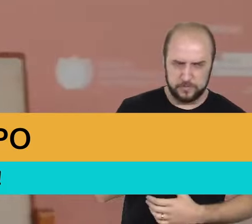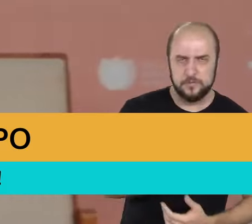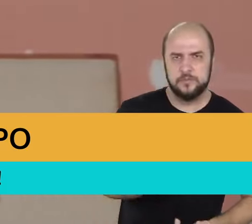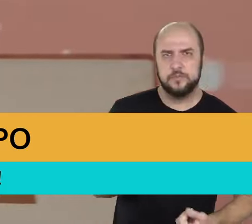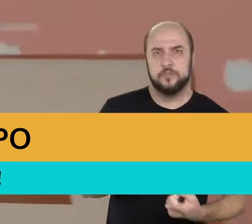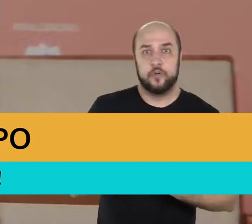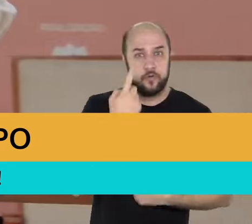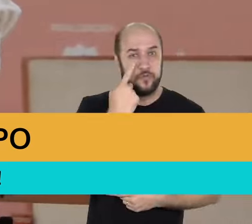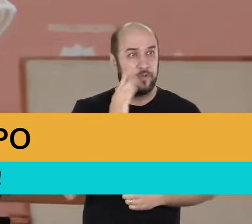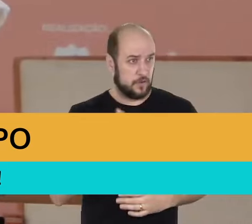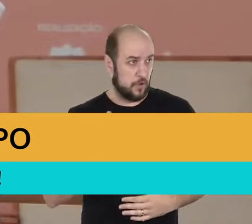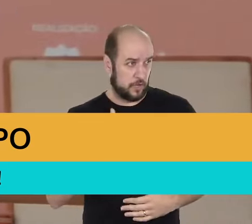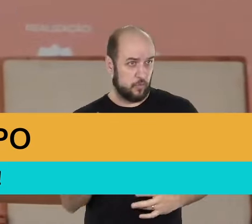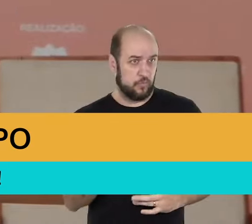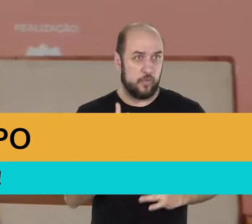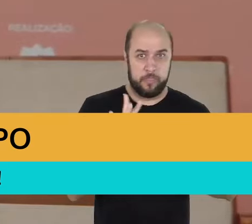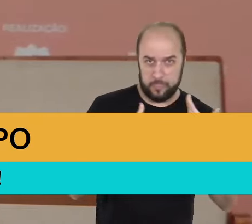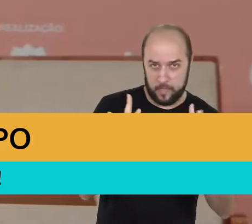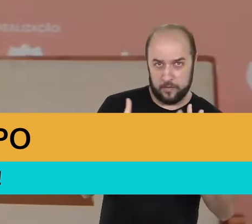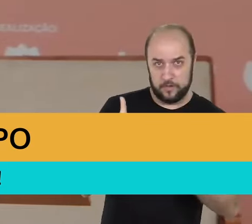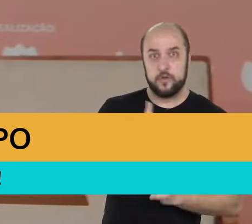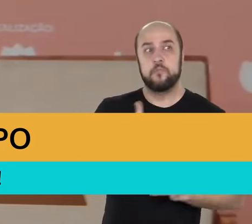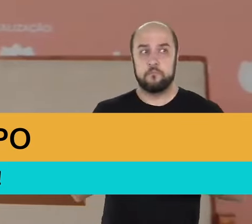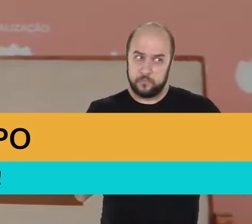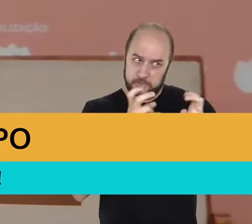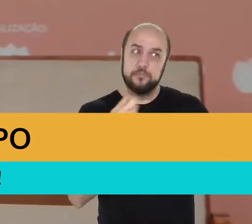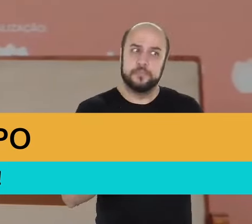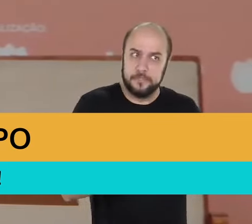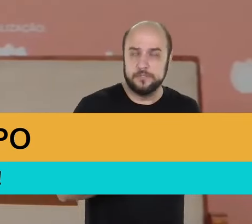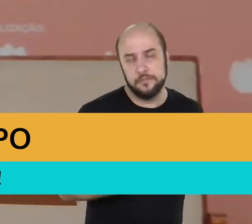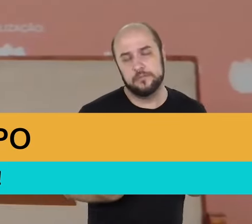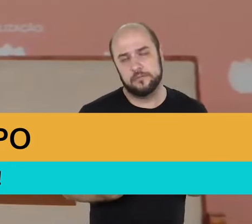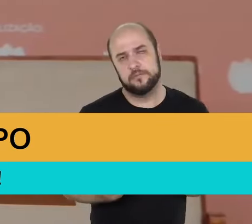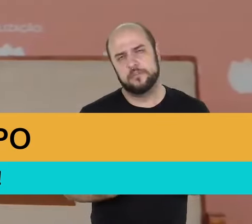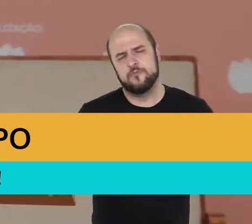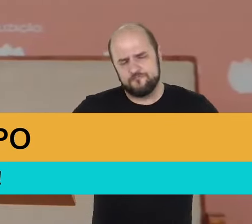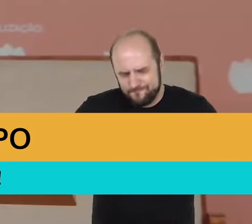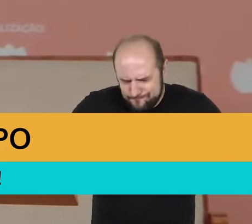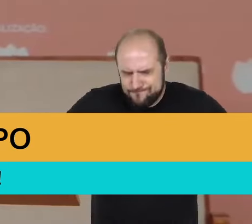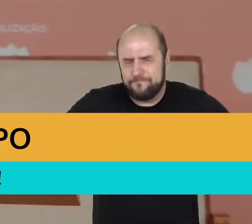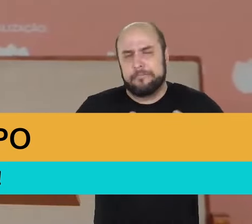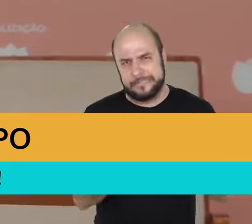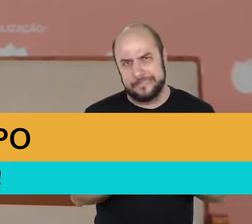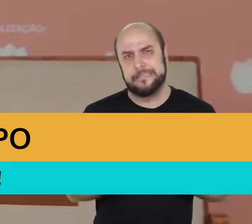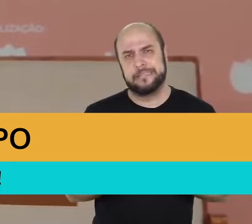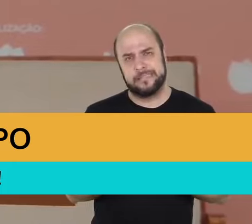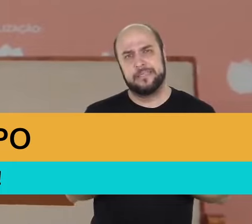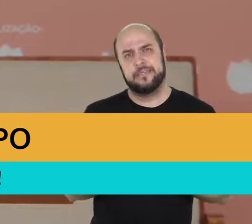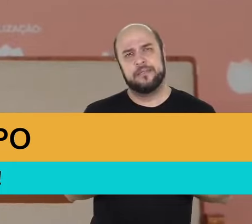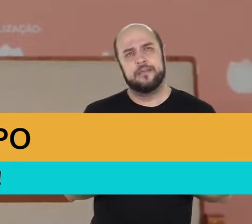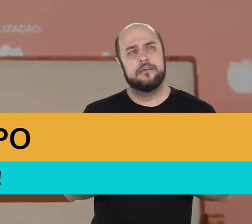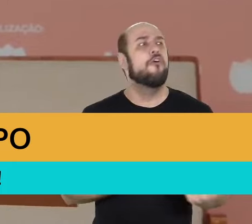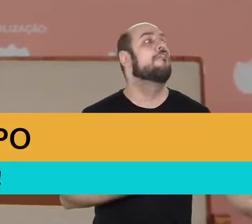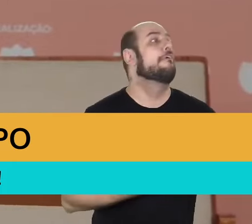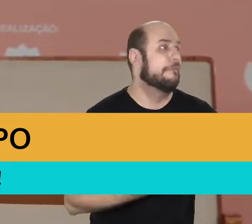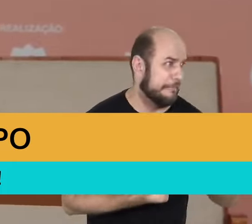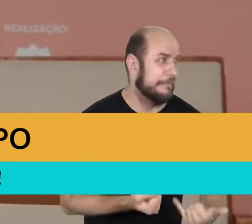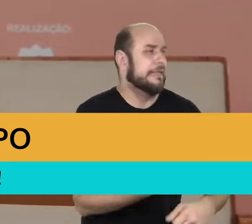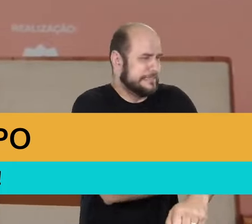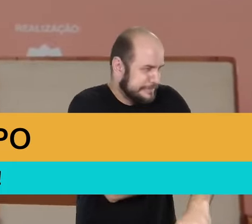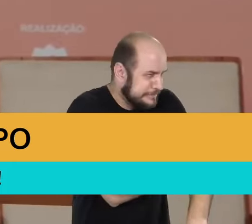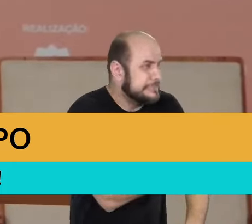porque agora que eu tenho um relacionamento amoroso, eu percebo que eu tenho que fazer isso. E eu fico me esforçando. Me fala o que você